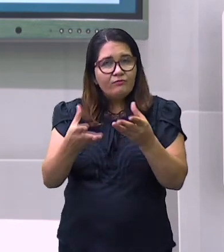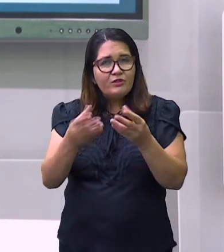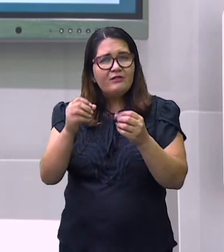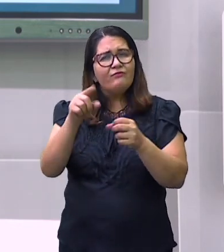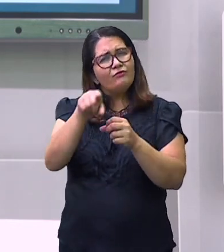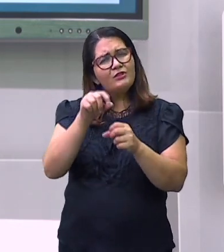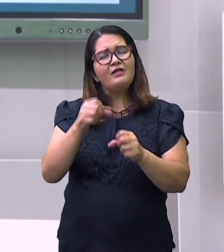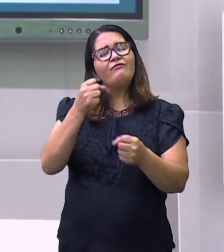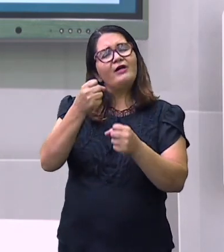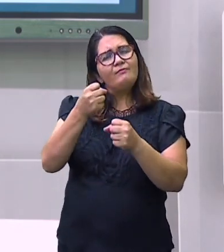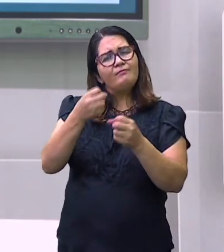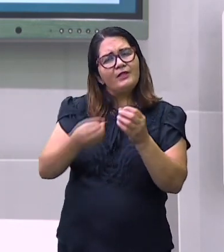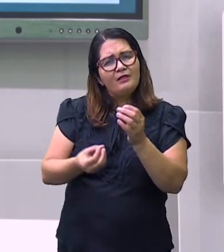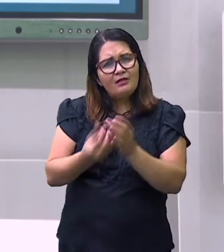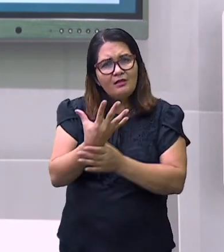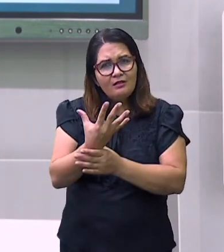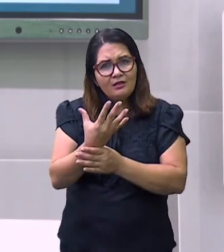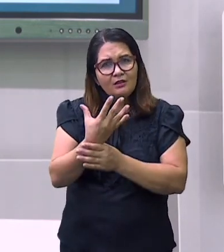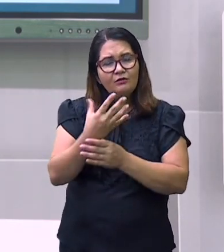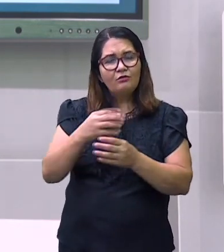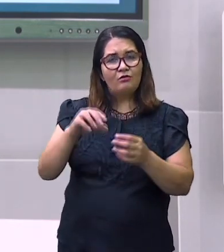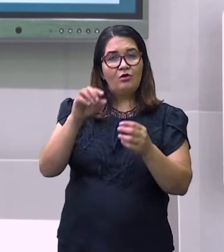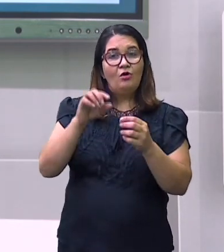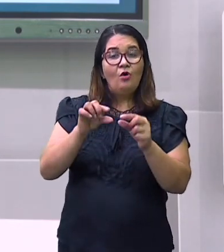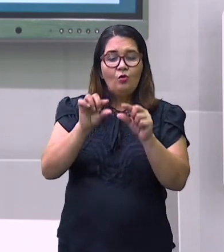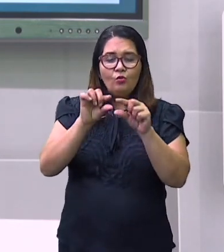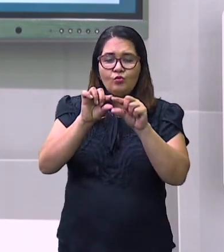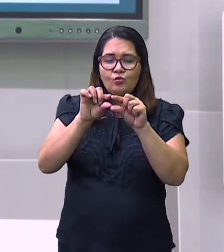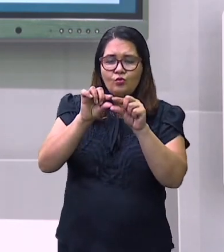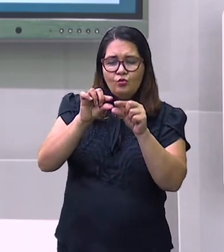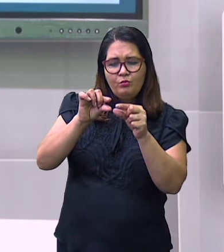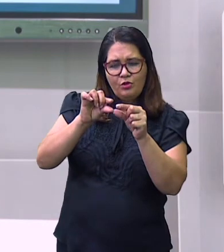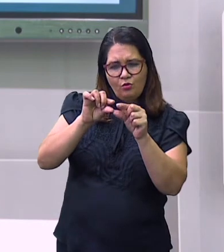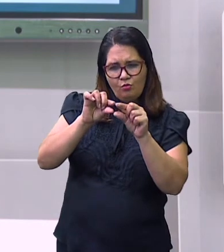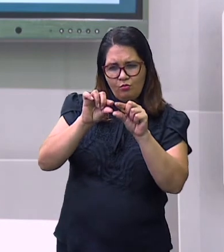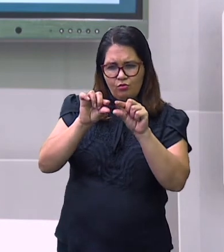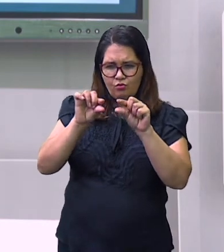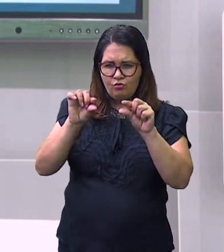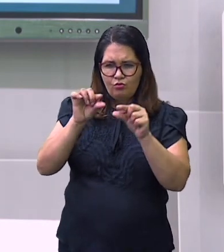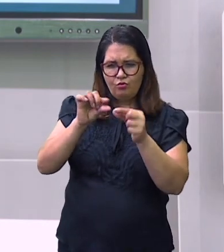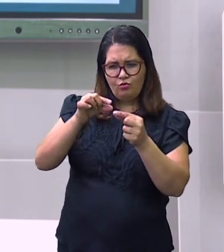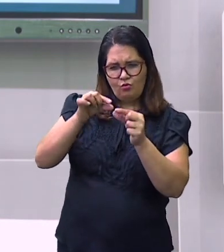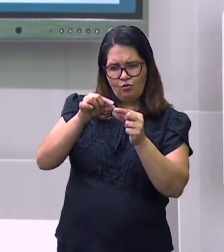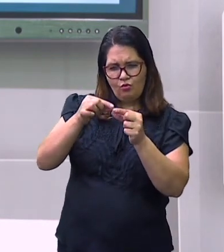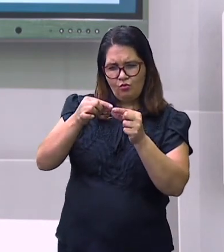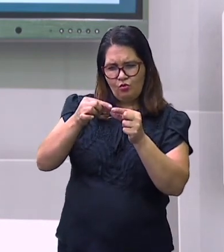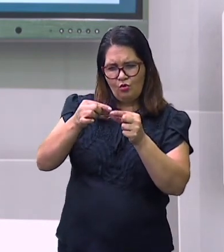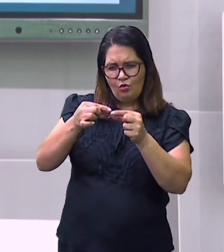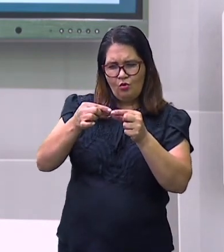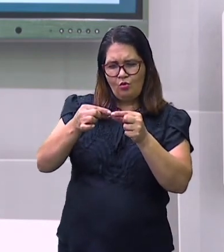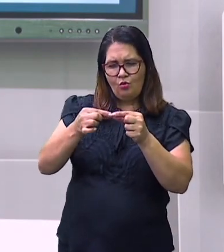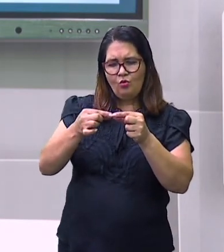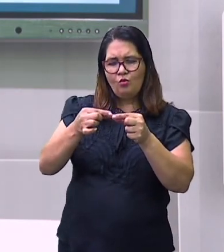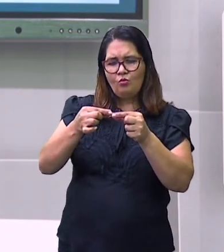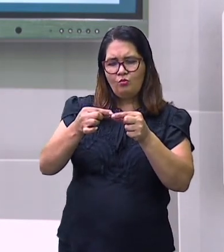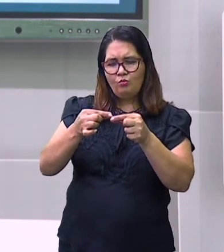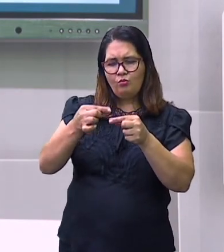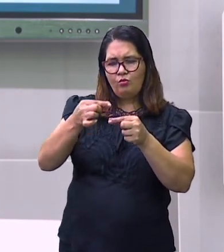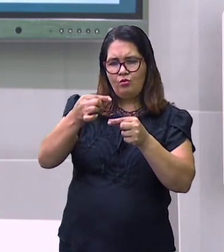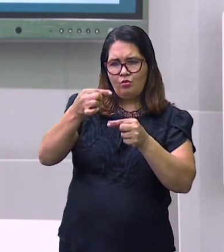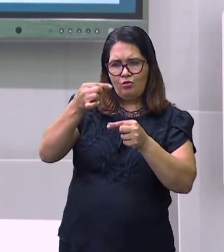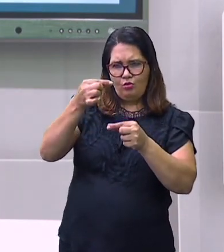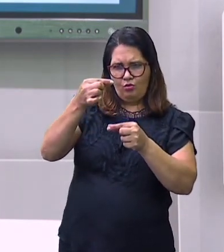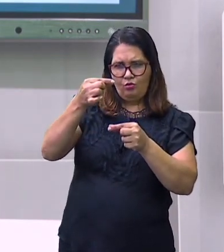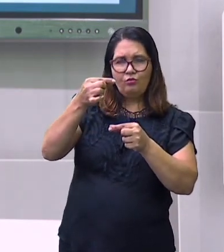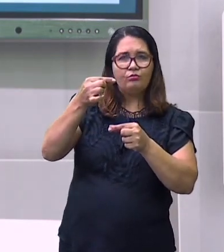processo aqui, ó. Aperta, torna a voltar aqui a fazer um baulado. Só que os